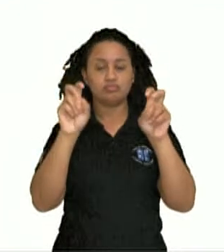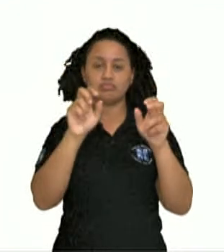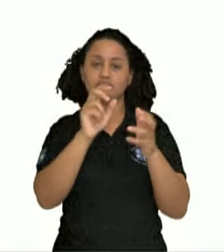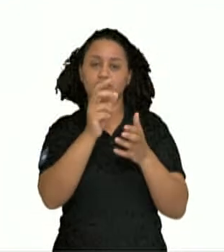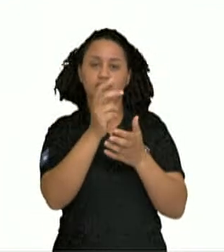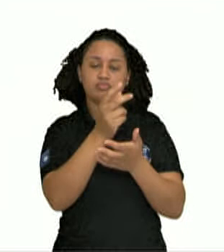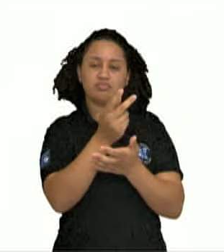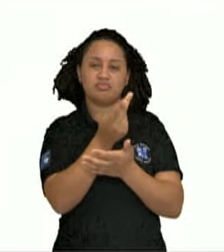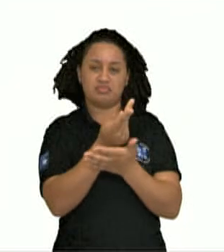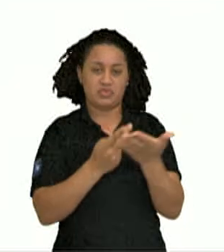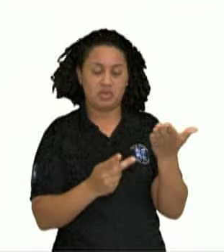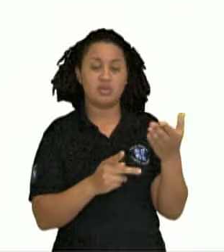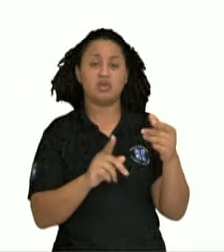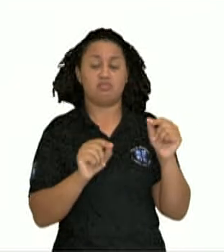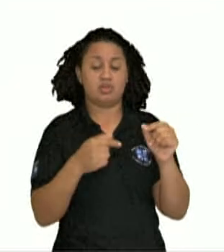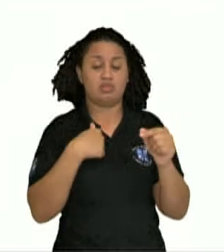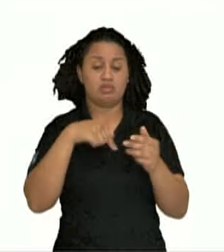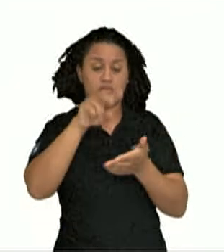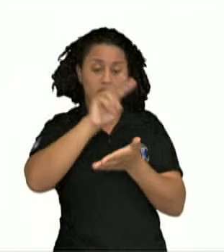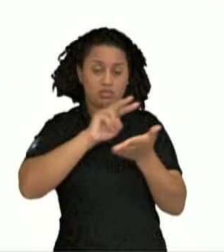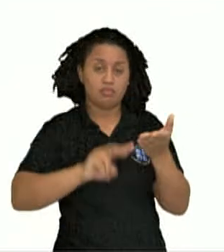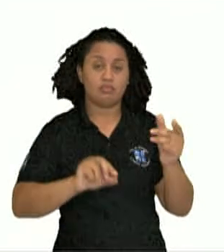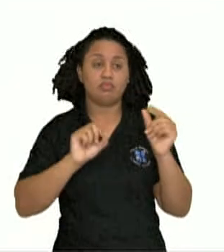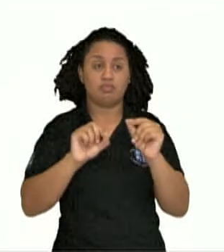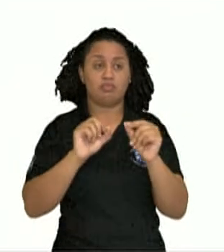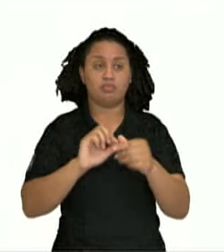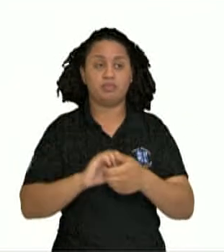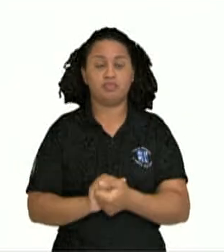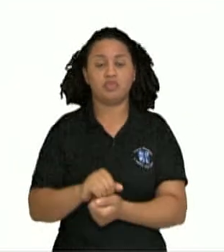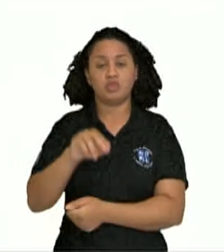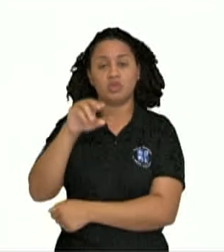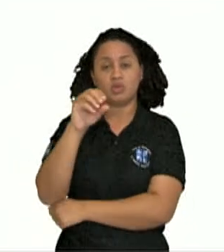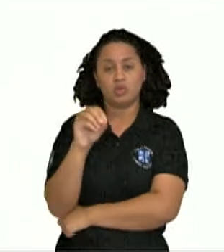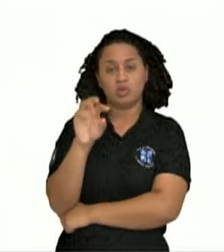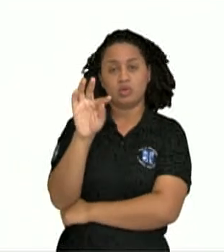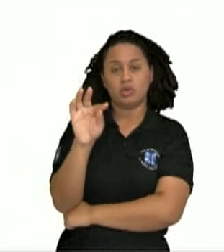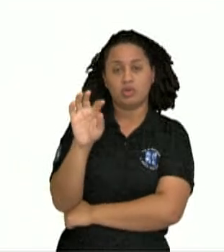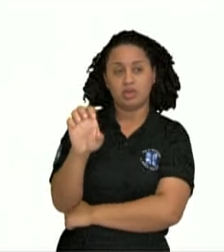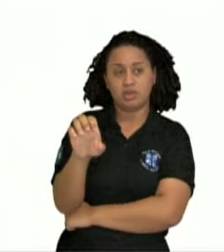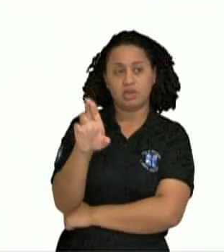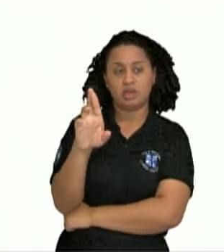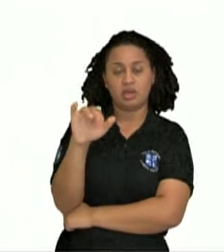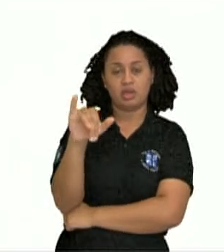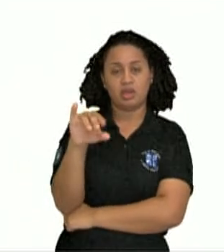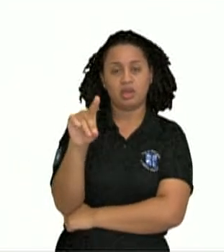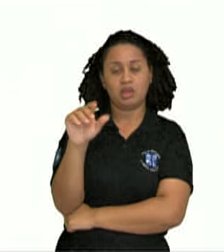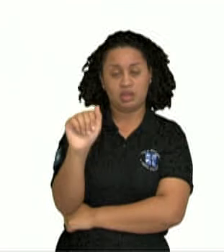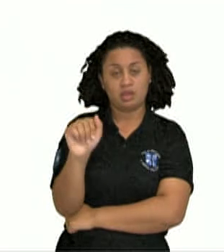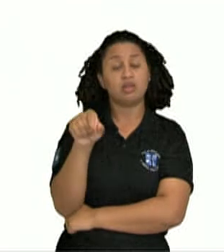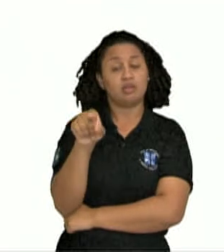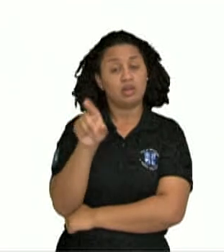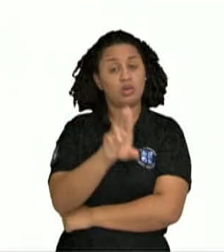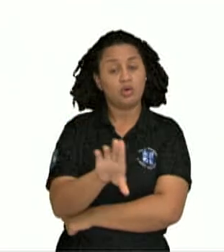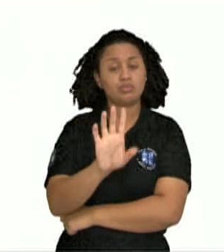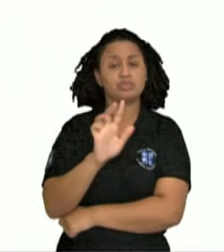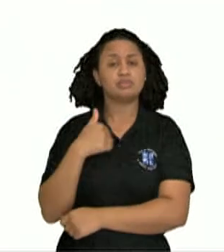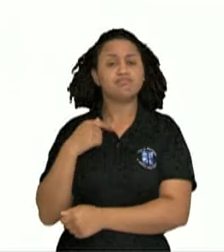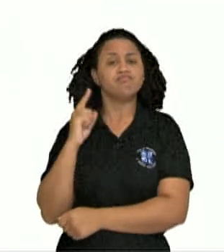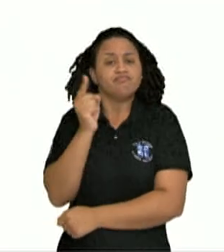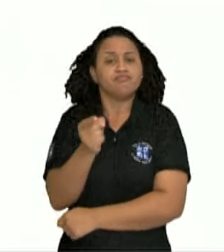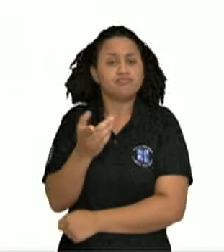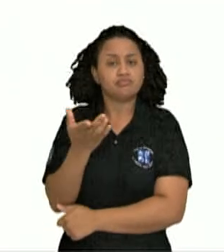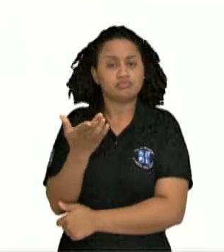poema que lemos, no te rindas. A gente tem aí o uso do modo imperativo